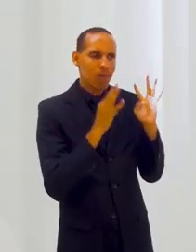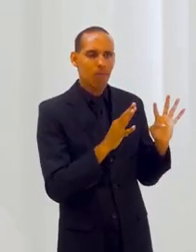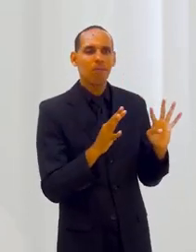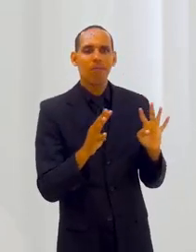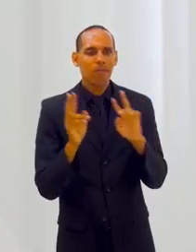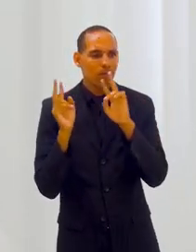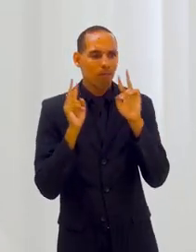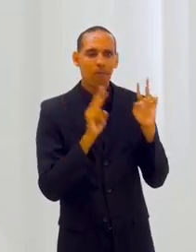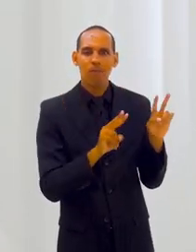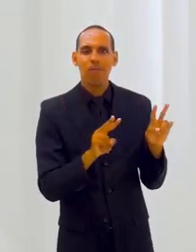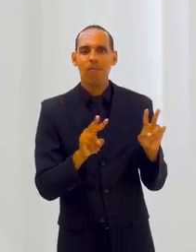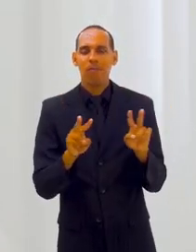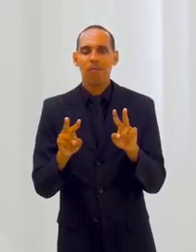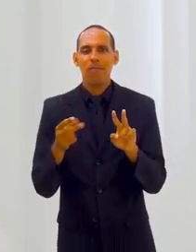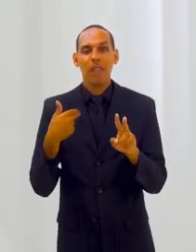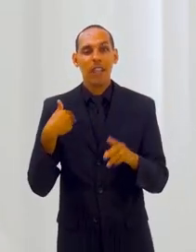estado